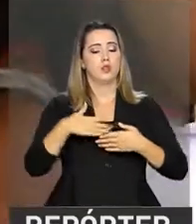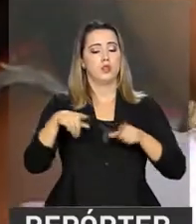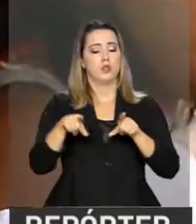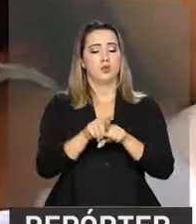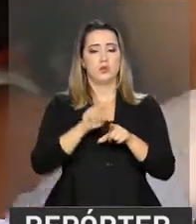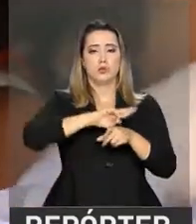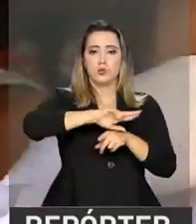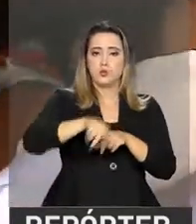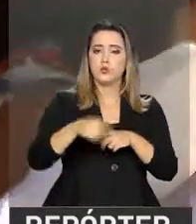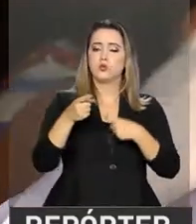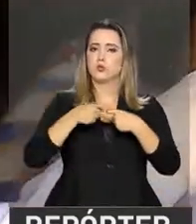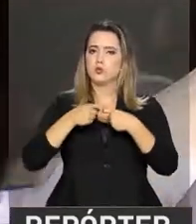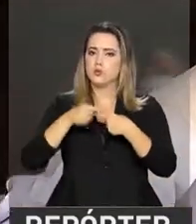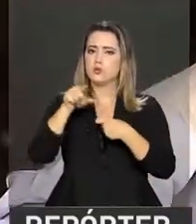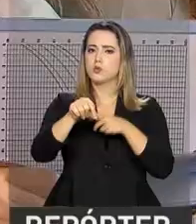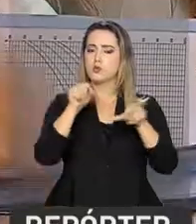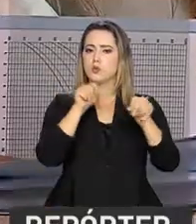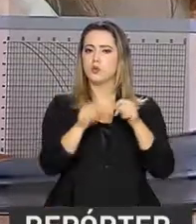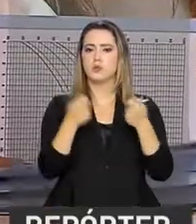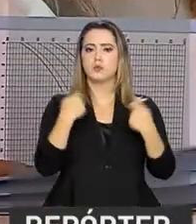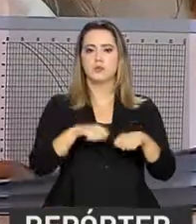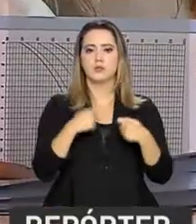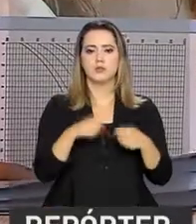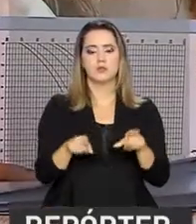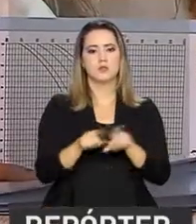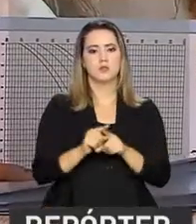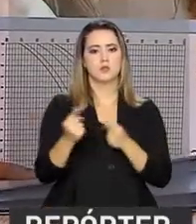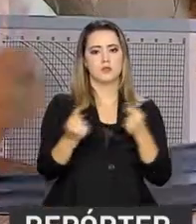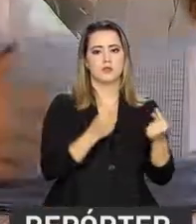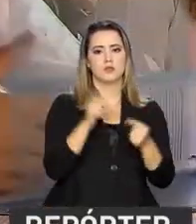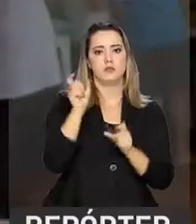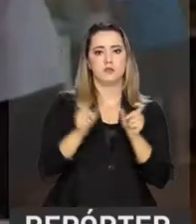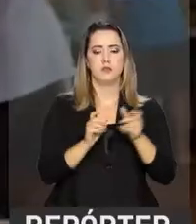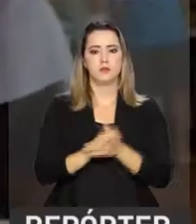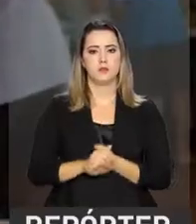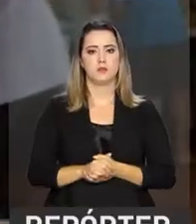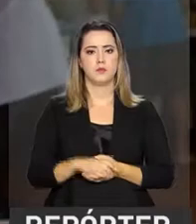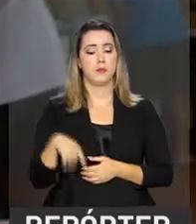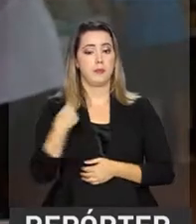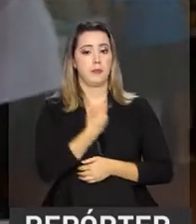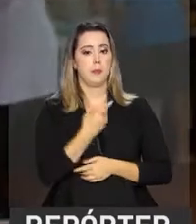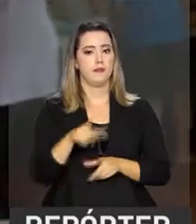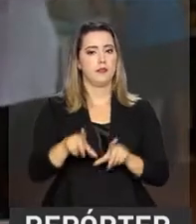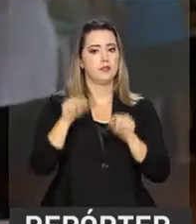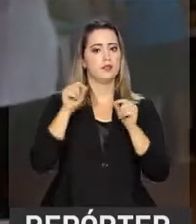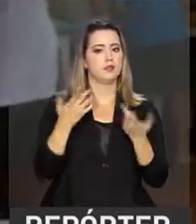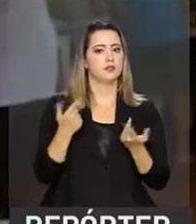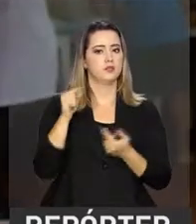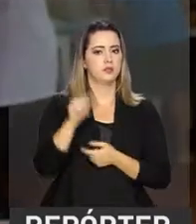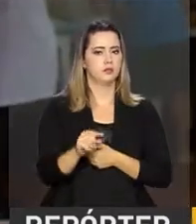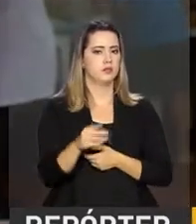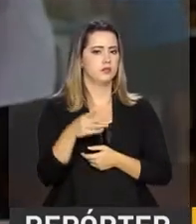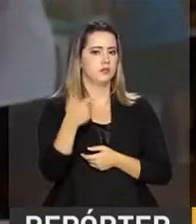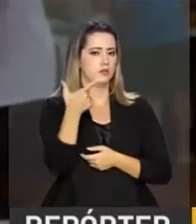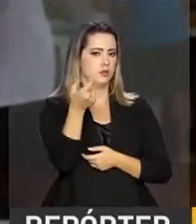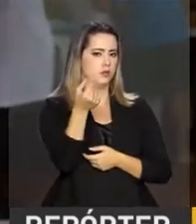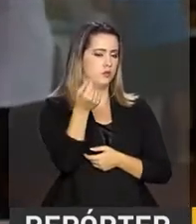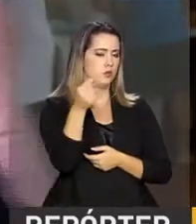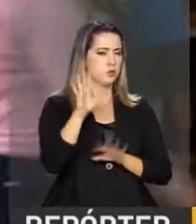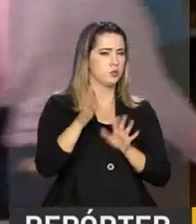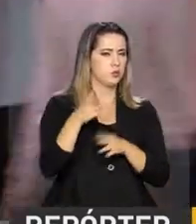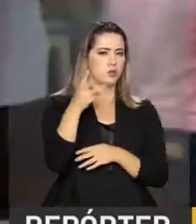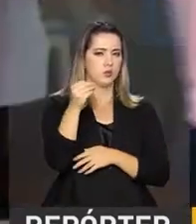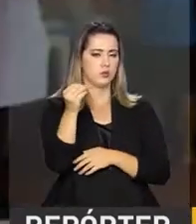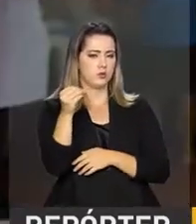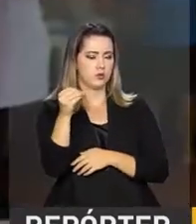especialidades foram escolhidas de acordo com a demanda dos indígenas a gente estima que aqui tenha entre 200 a 300